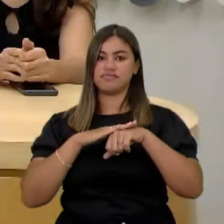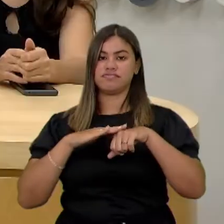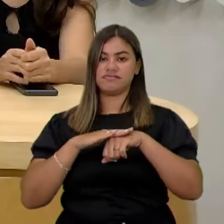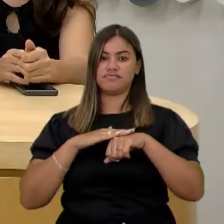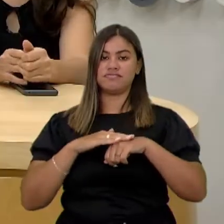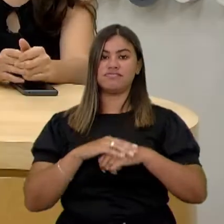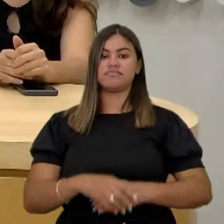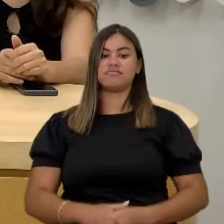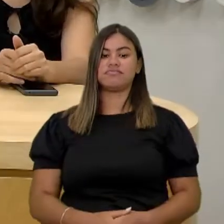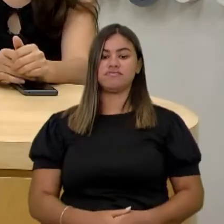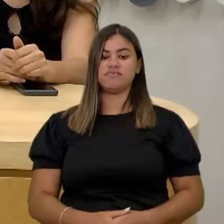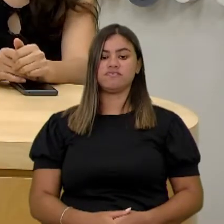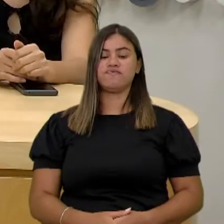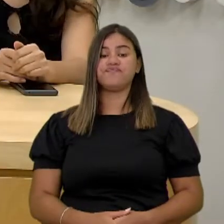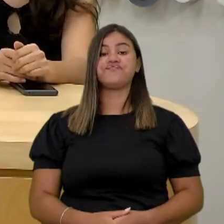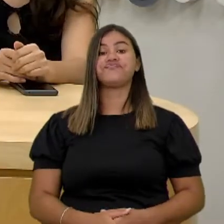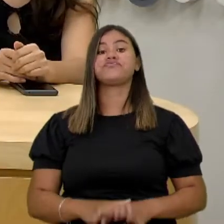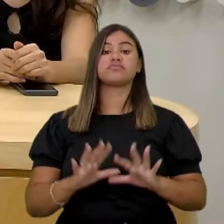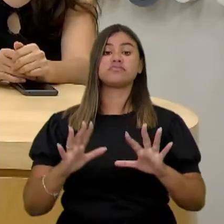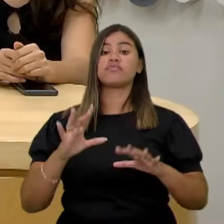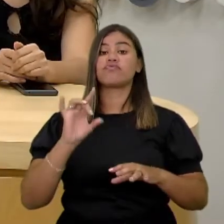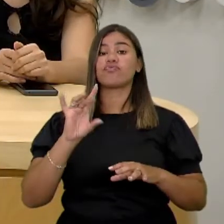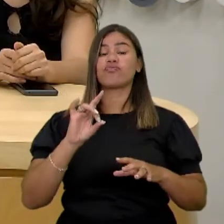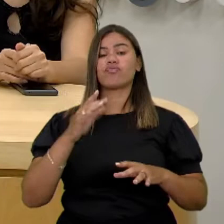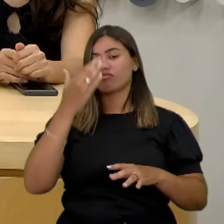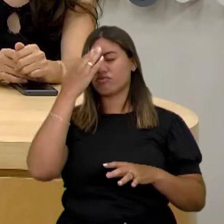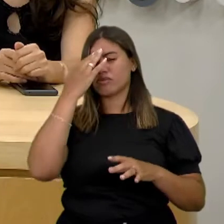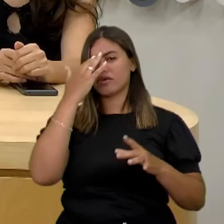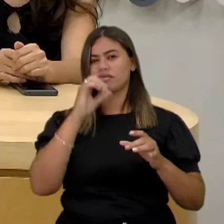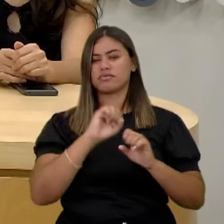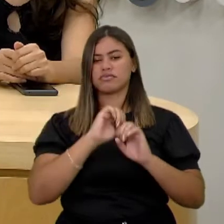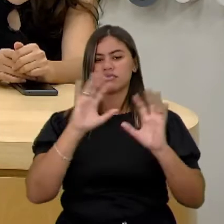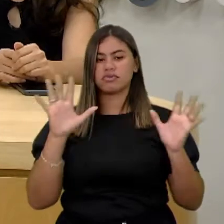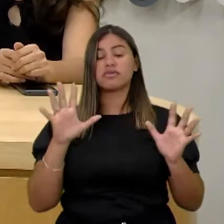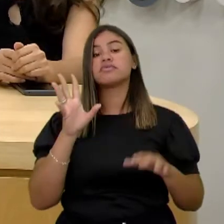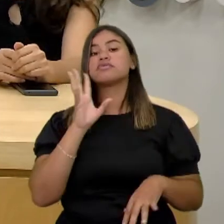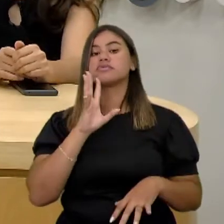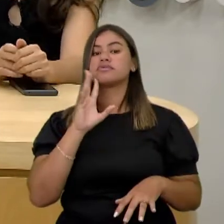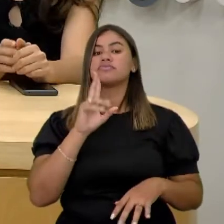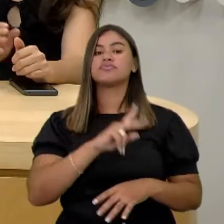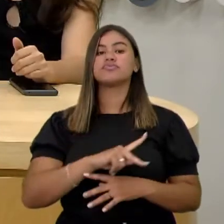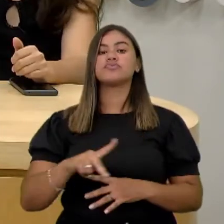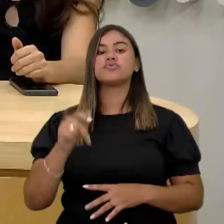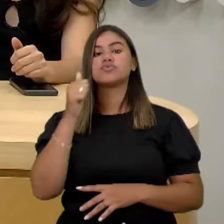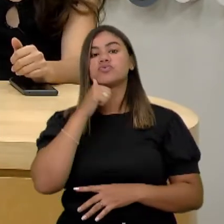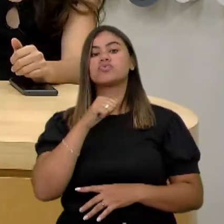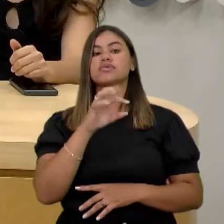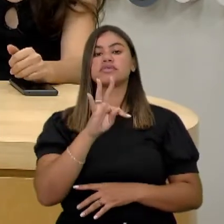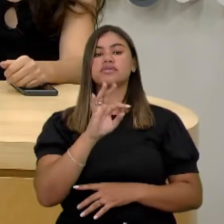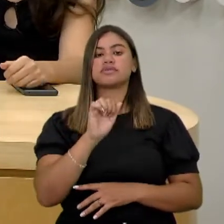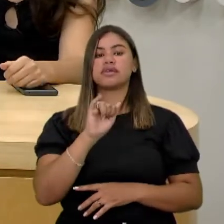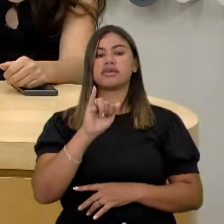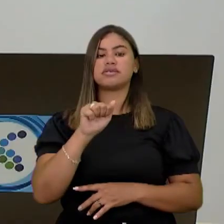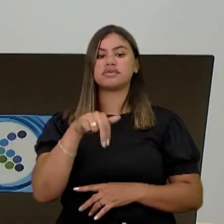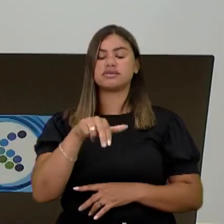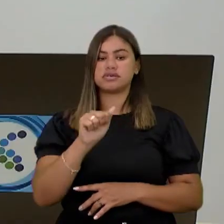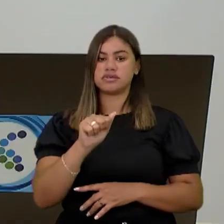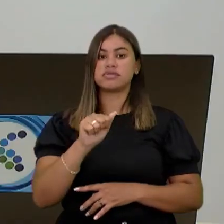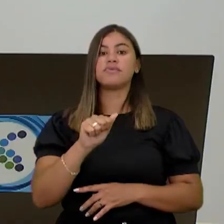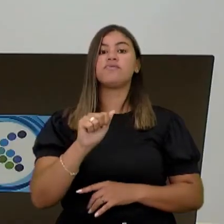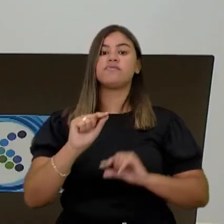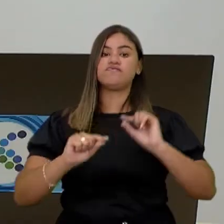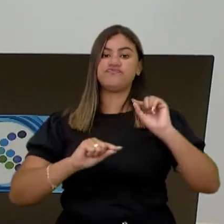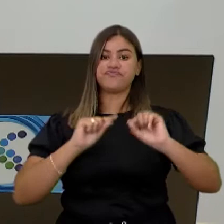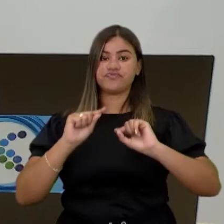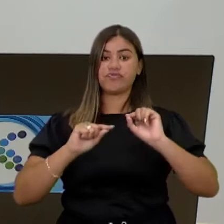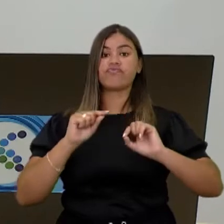né? Então, é bacana aqui, só para contextualizar, porque é legal que a professora Tayana está aqui, porque a gente não está na